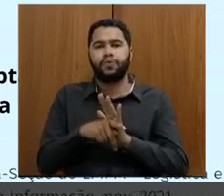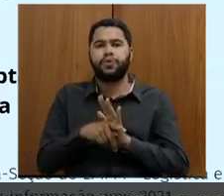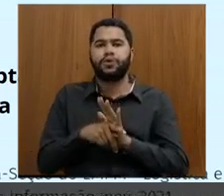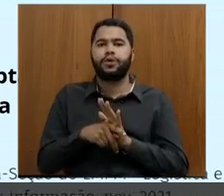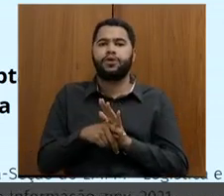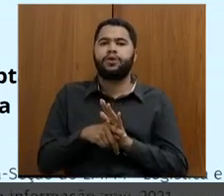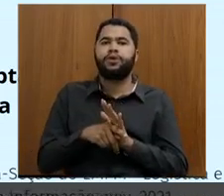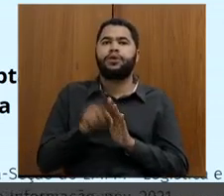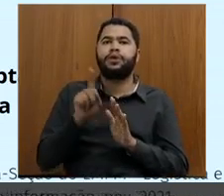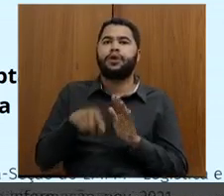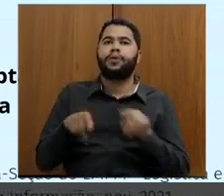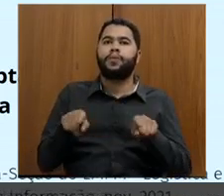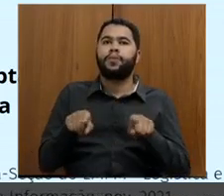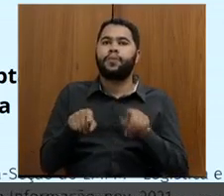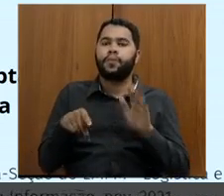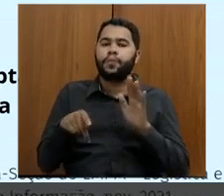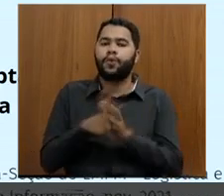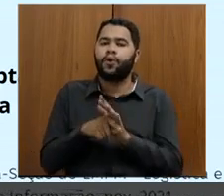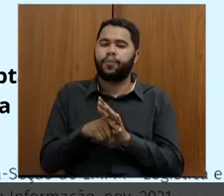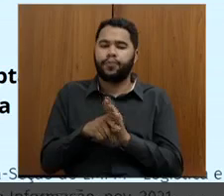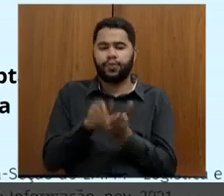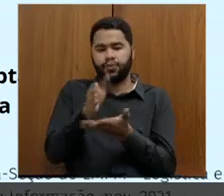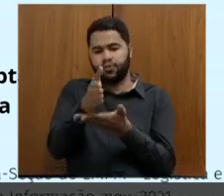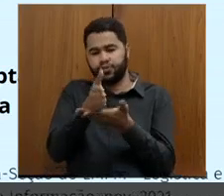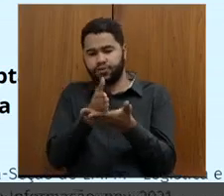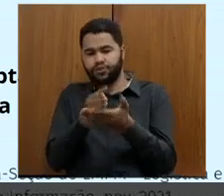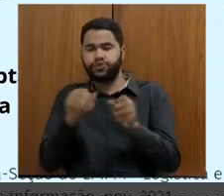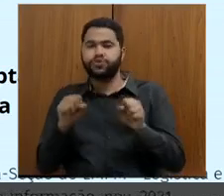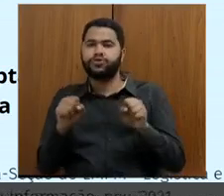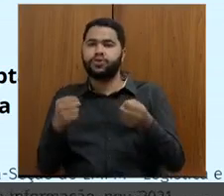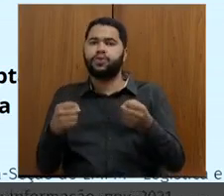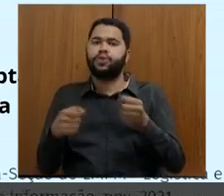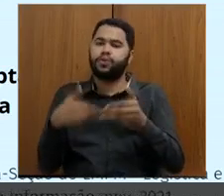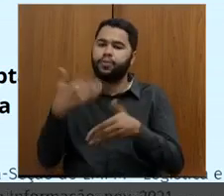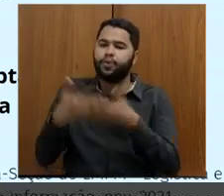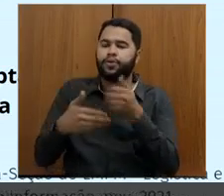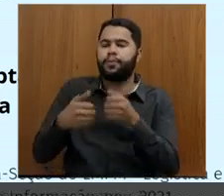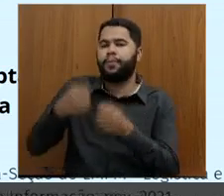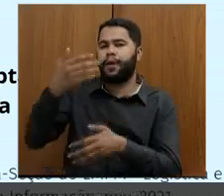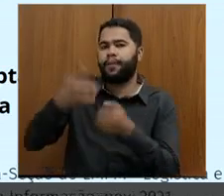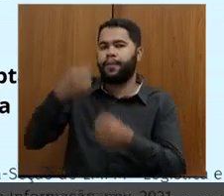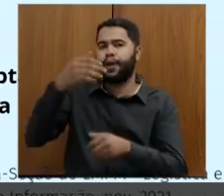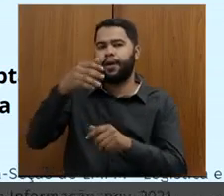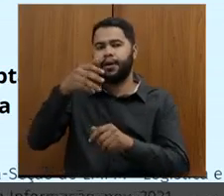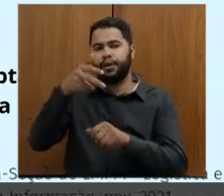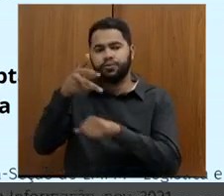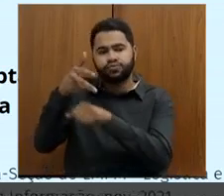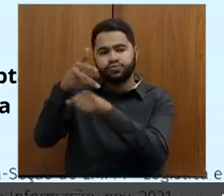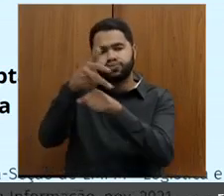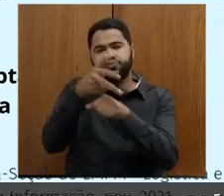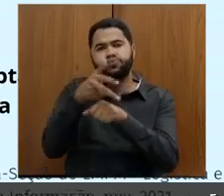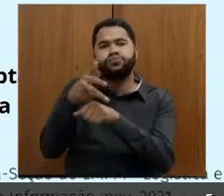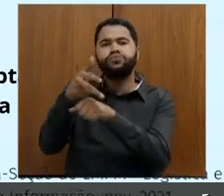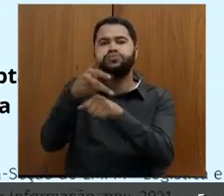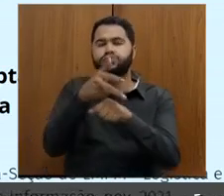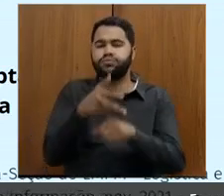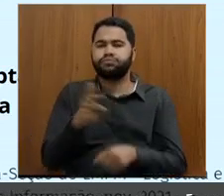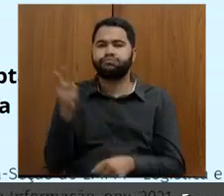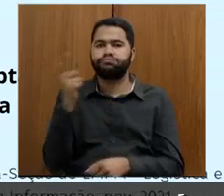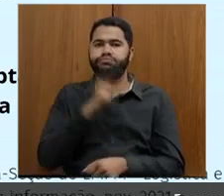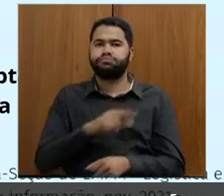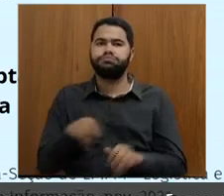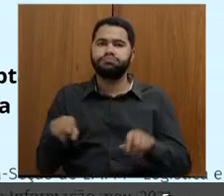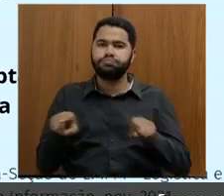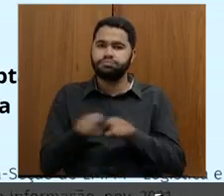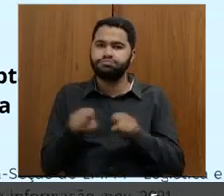projeto divisa segura onde a gente faz aquisição de central de processamento de dados e mais de sistema Helios né a gente